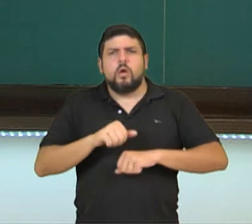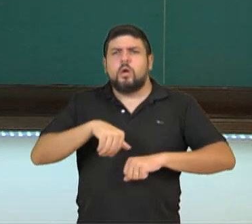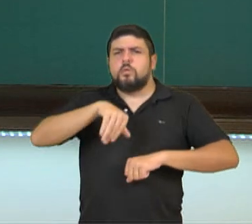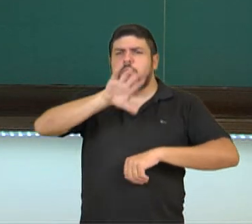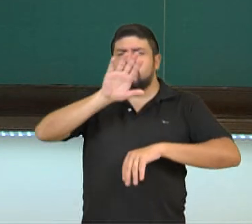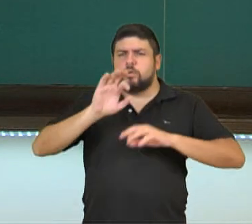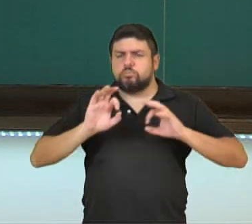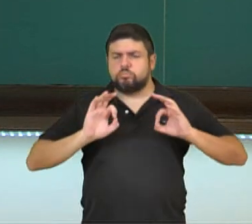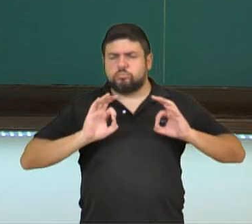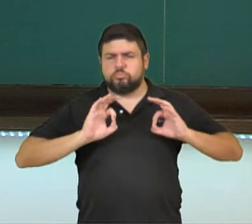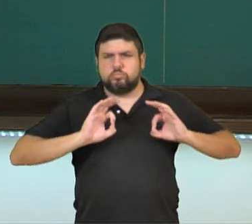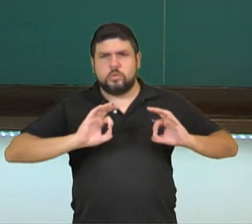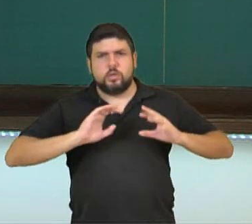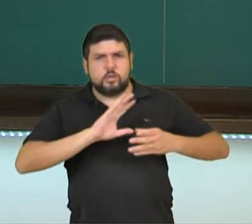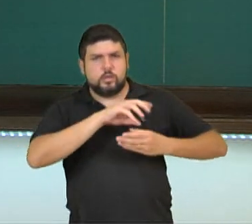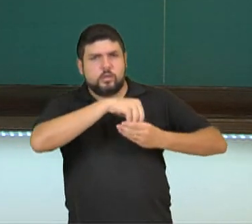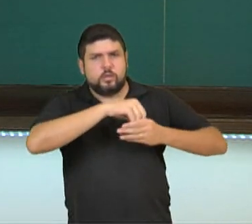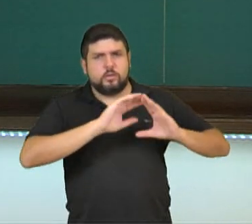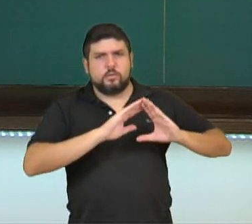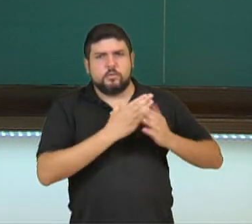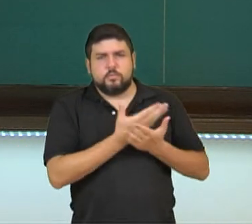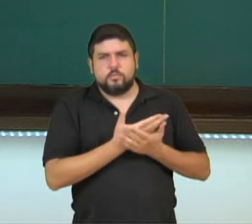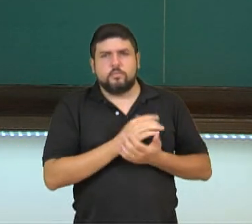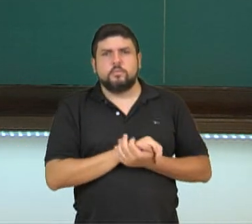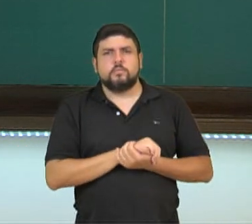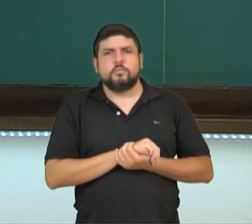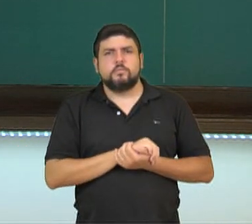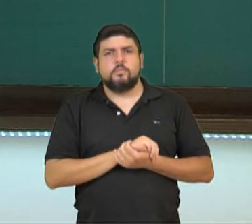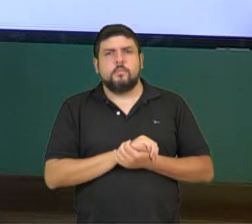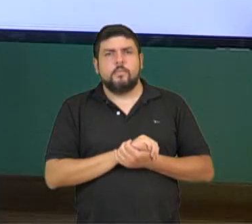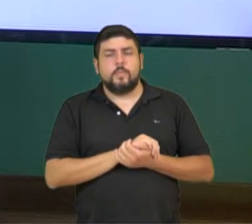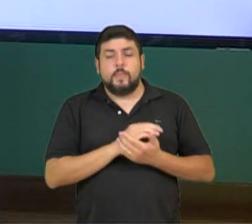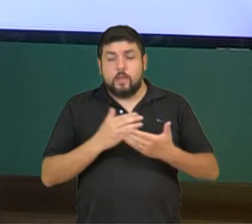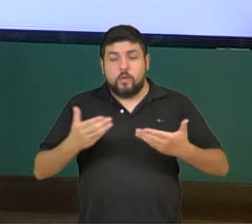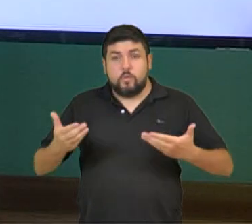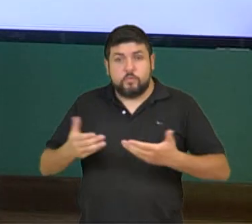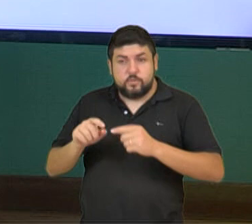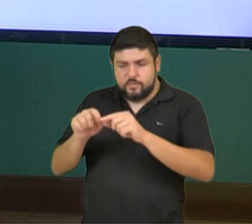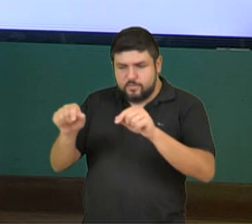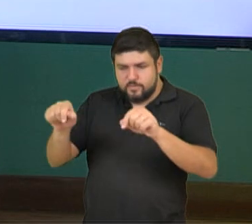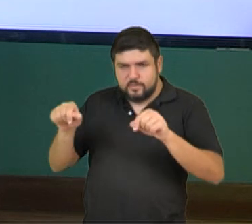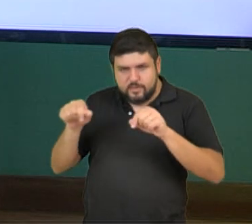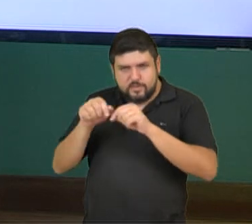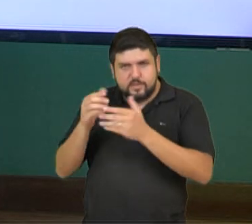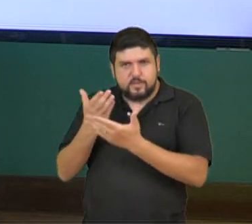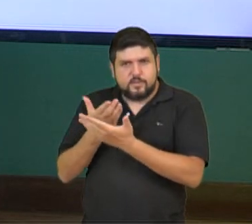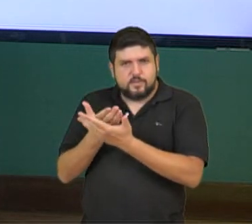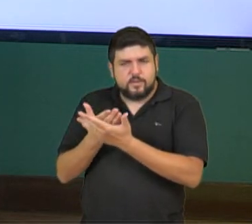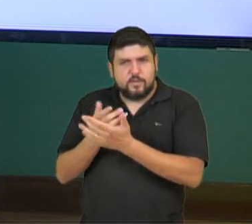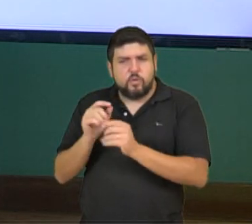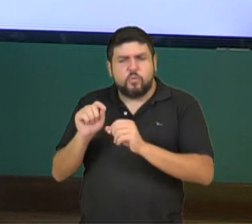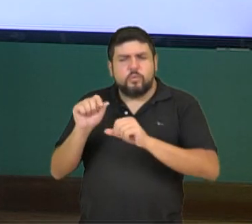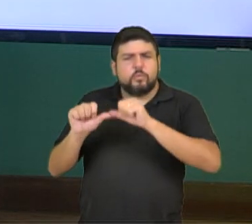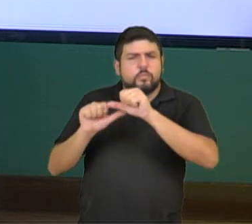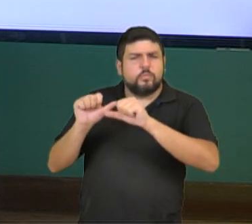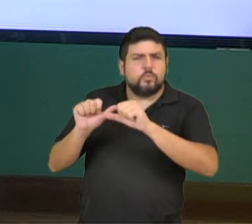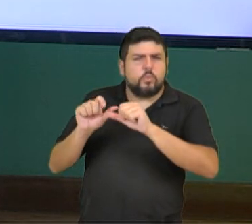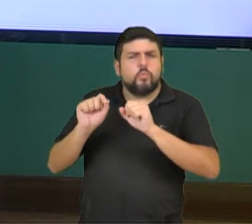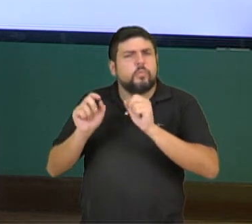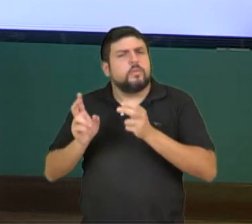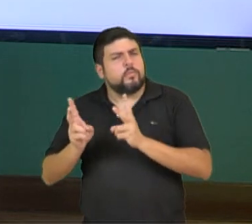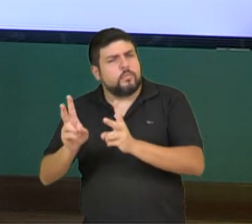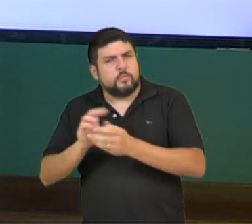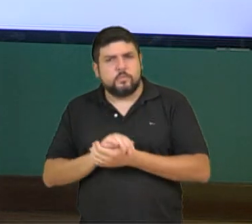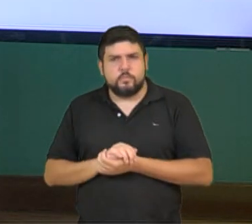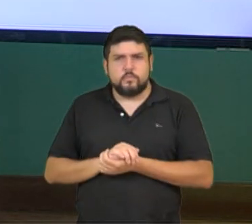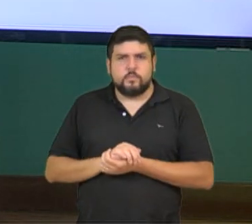das escolas. Quando a gente analisa hoje uma sala de aula, quais as mudanças e permanências? Então a gente não tem, talvez,